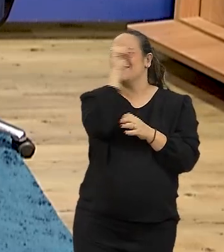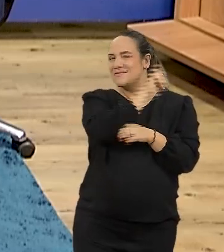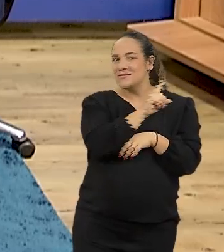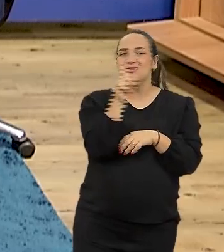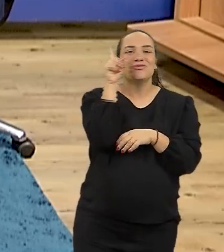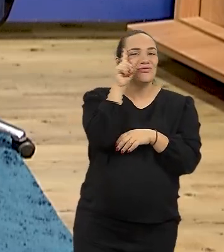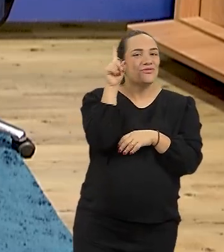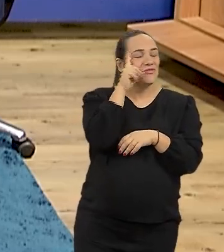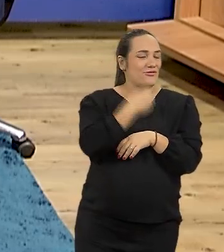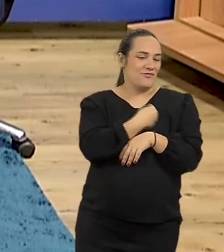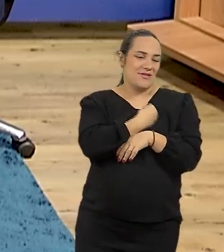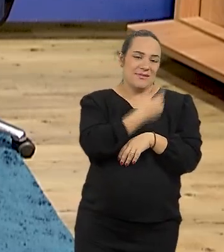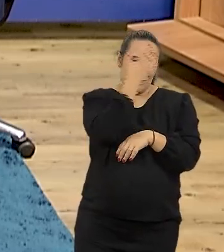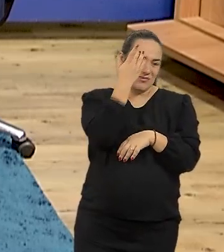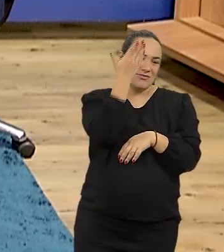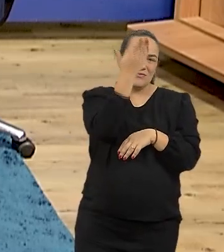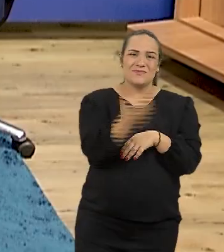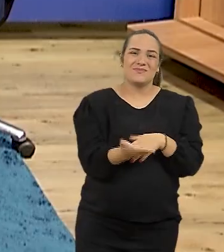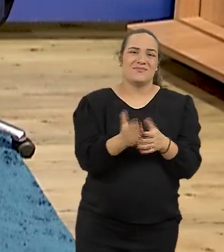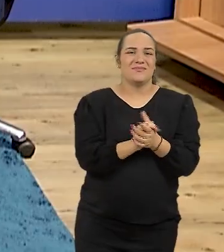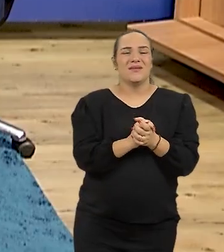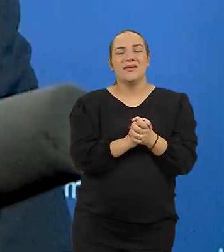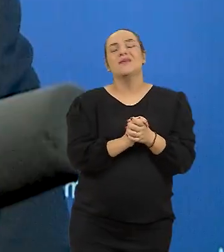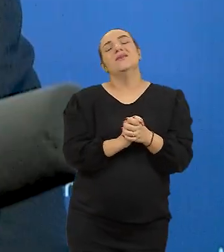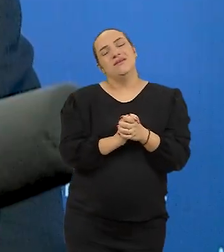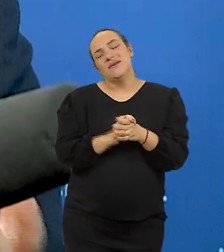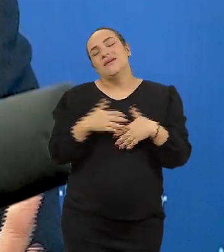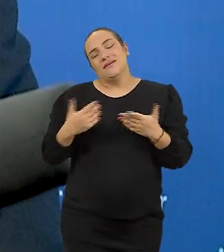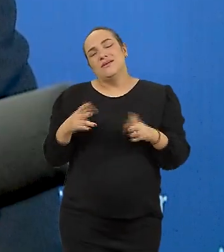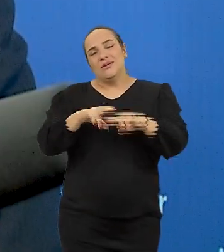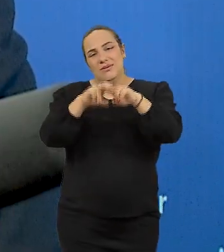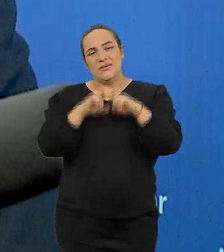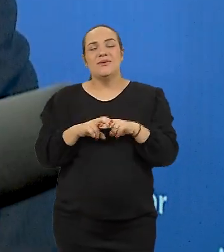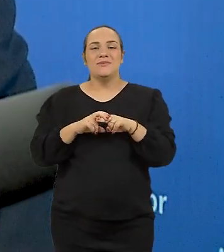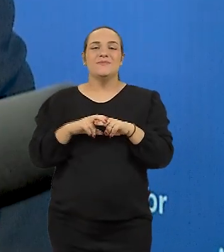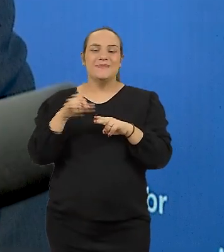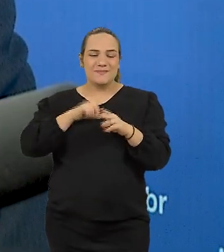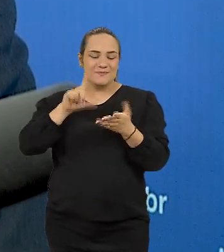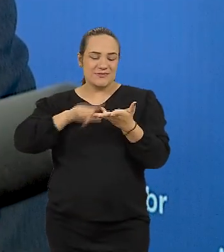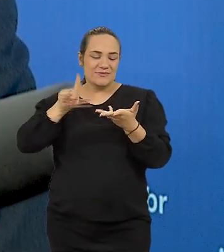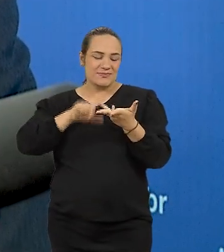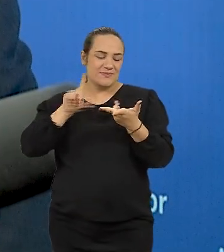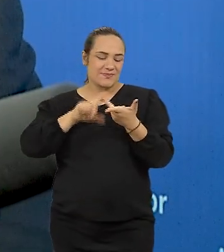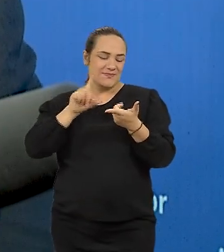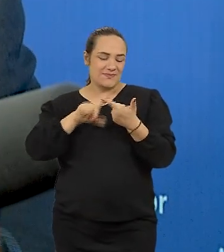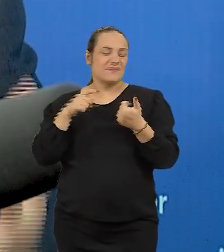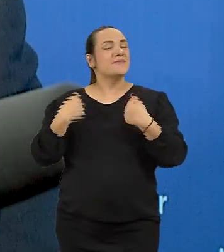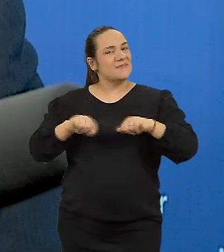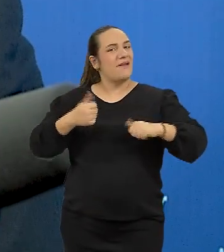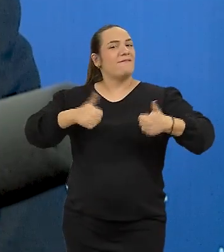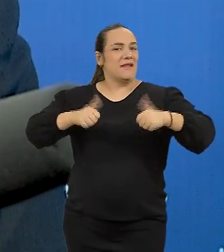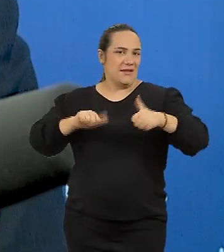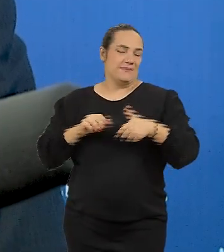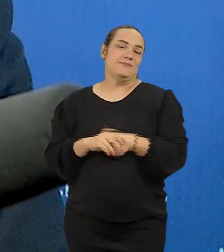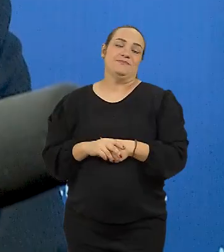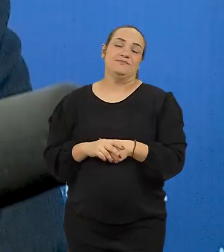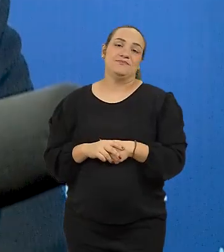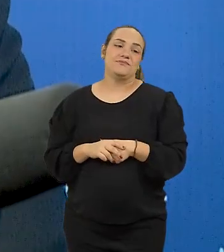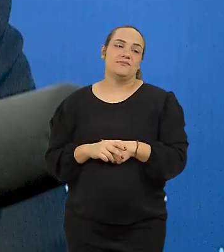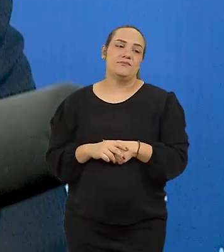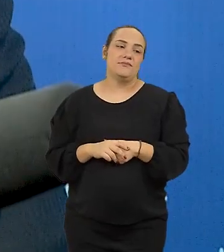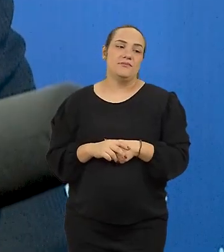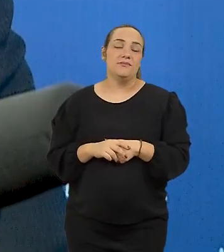coisa que afeta o dia a dia da pessoa, a consciência da pessoa, então tem todo esse lado para ser visto,